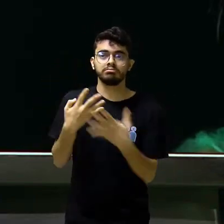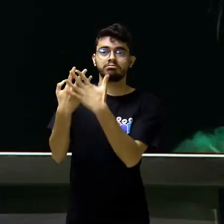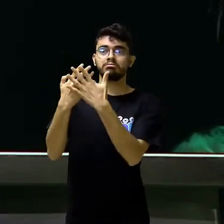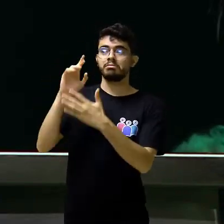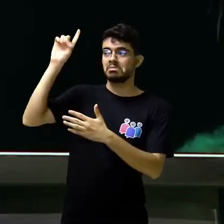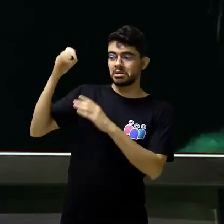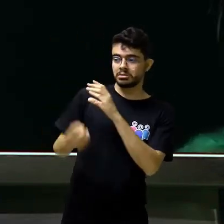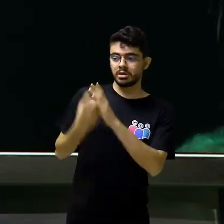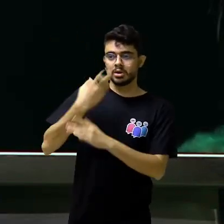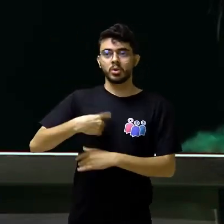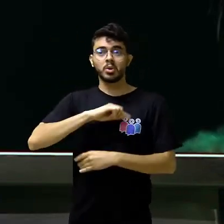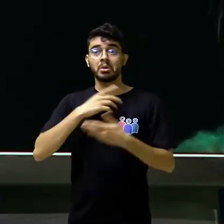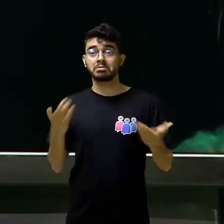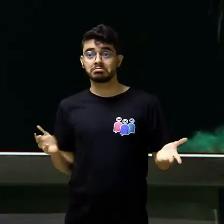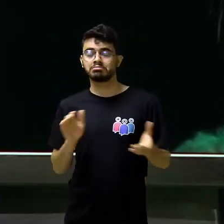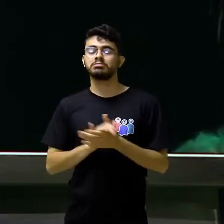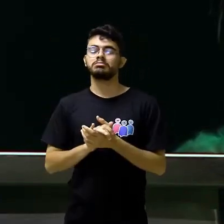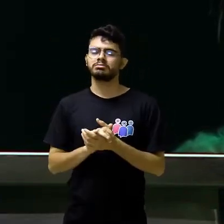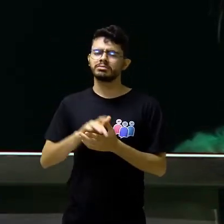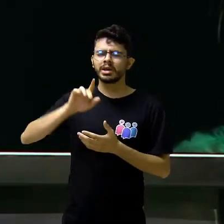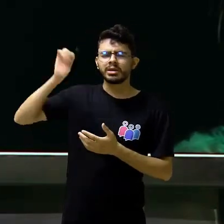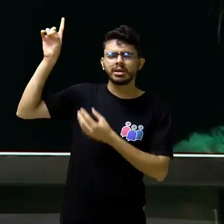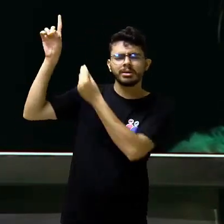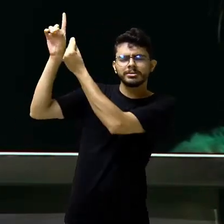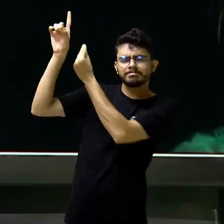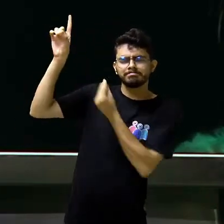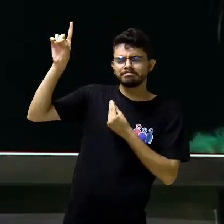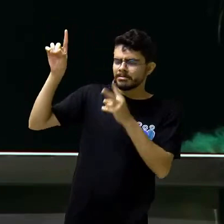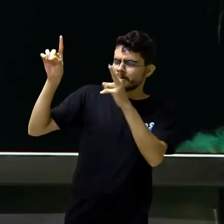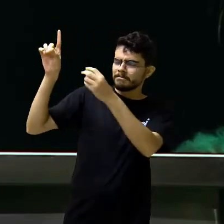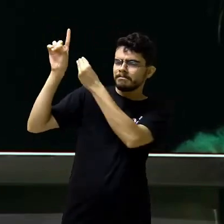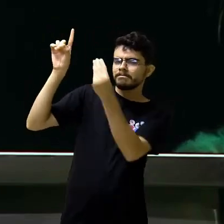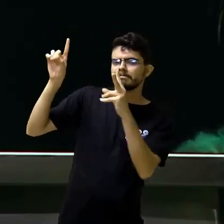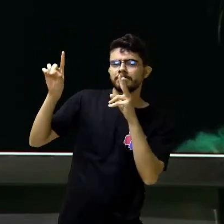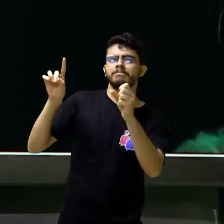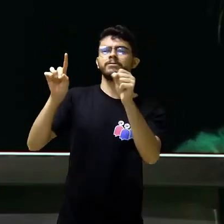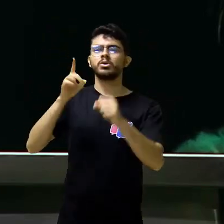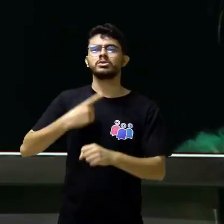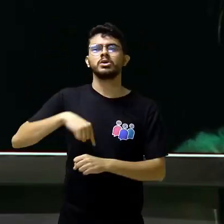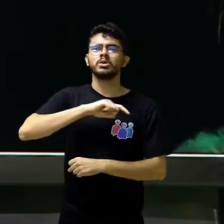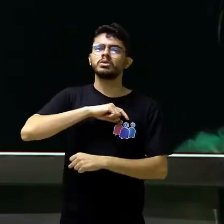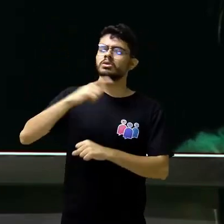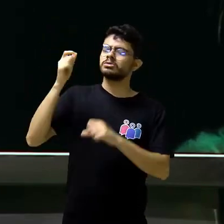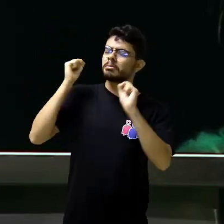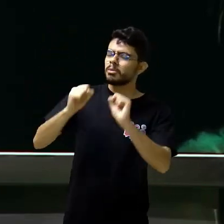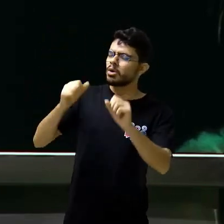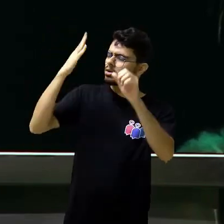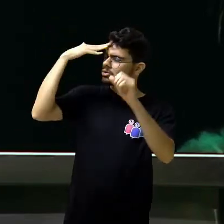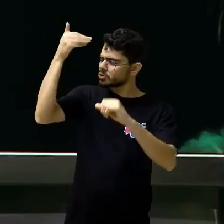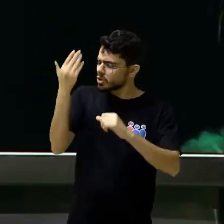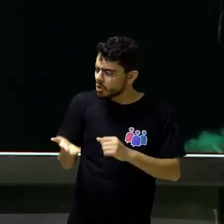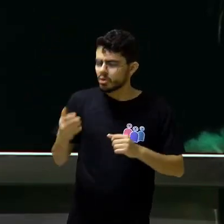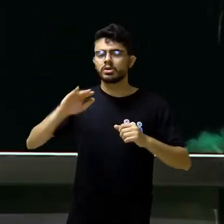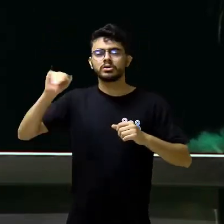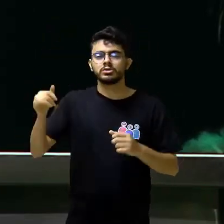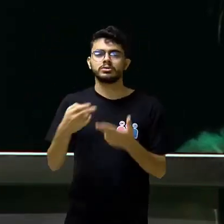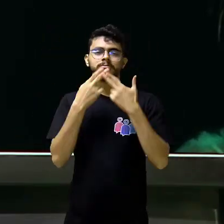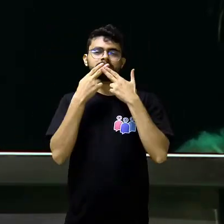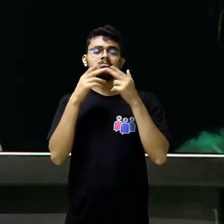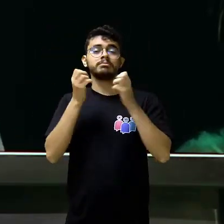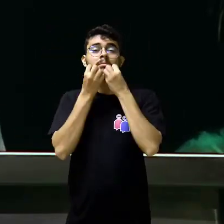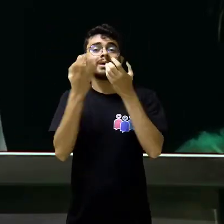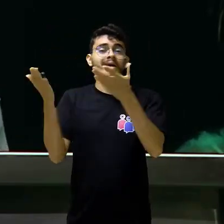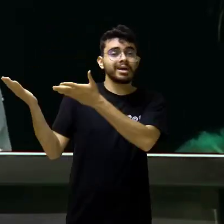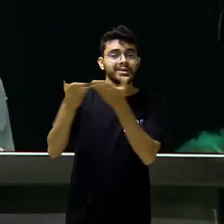Criador. Que Deus nos dê força para honrarmos esse juramento. E bem-vindo a